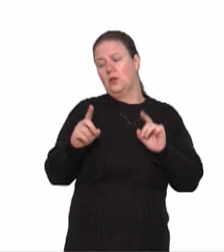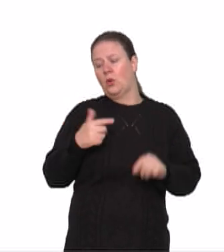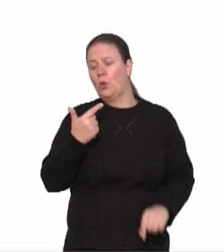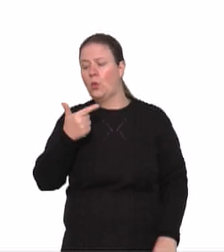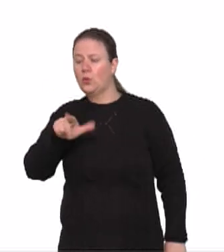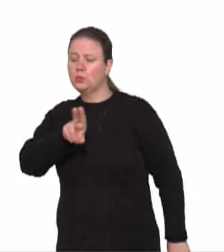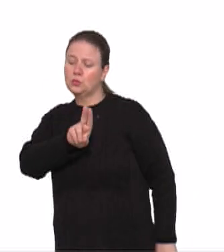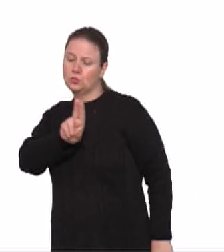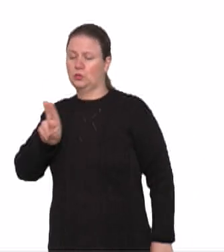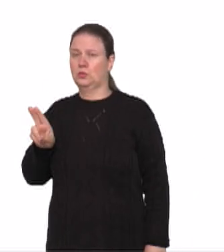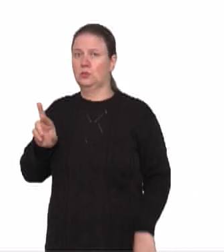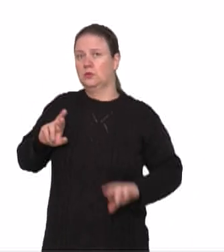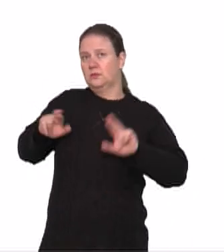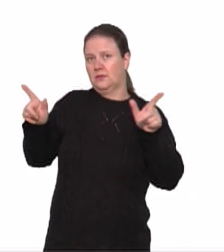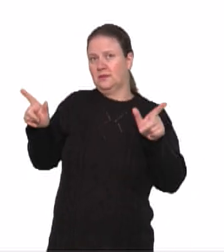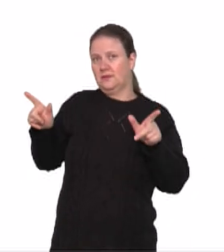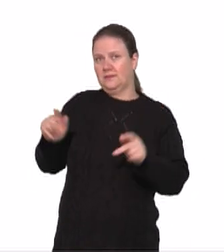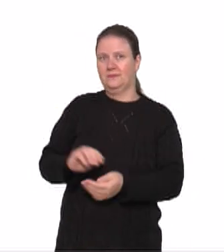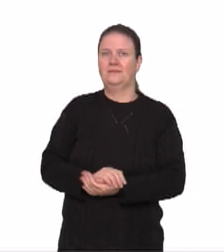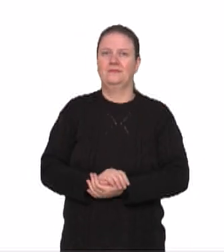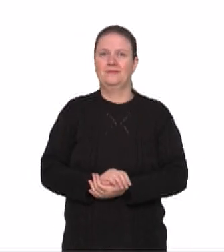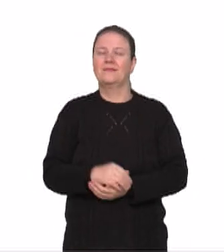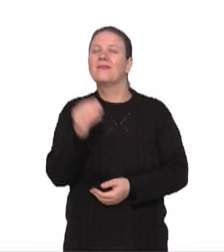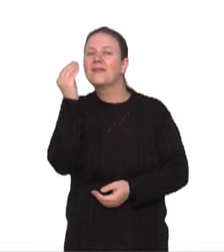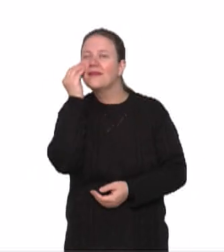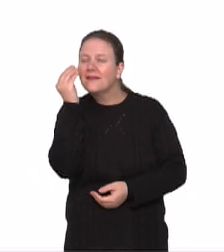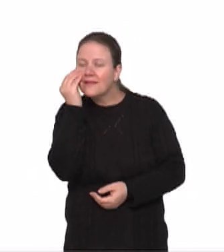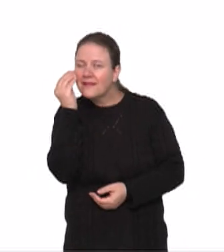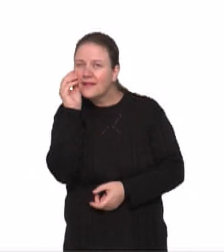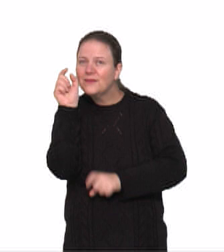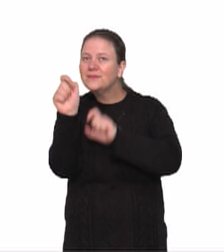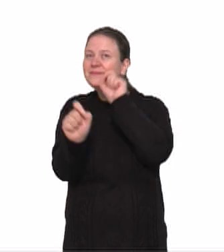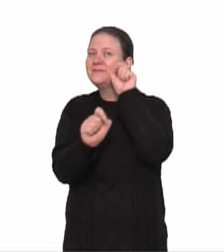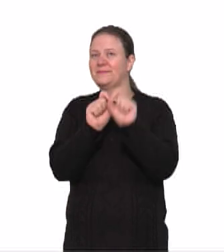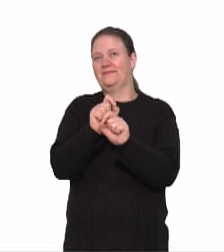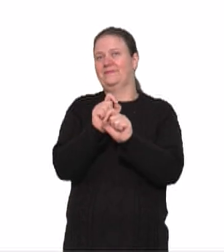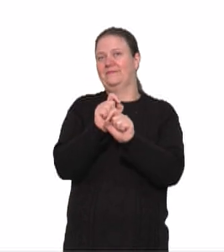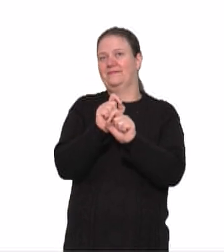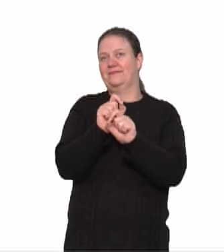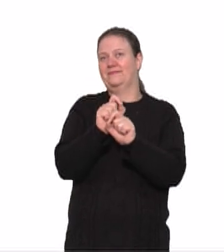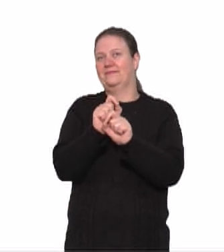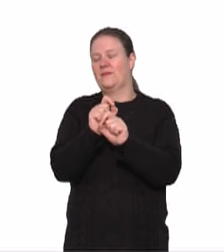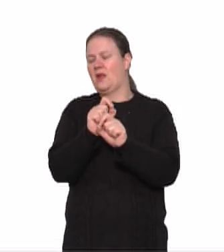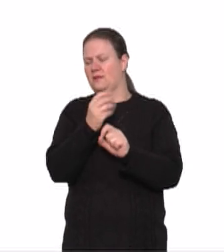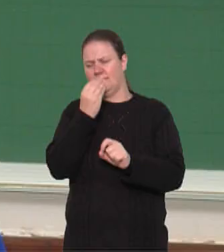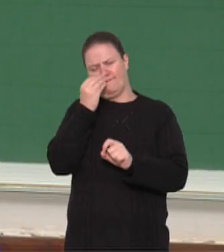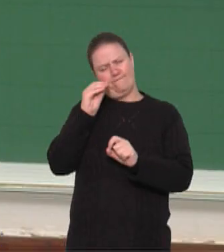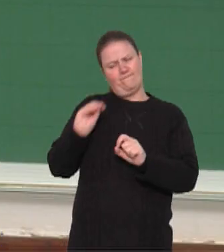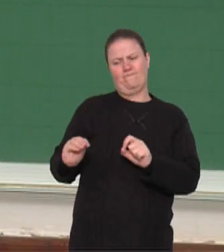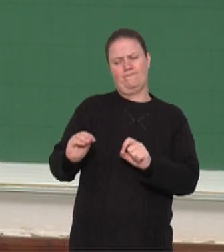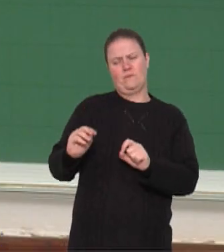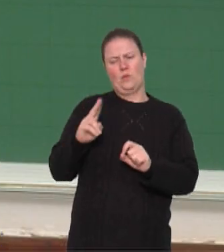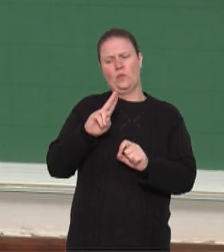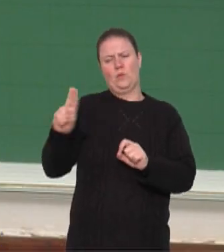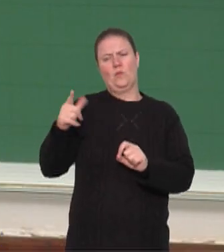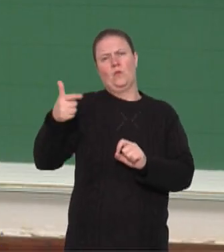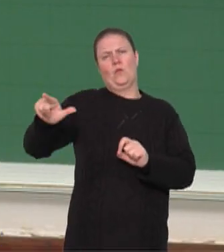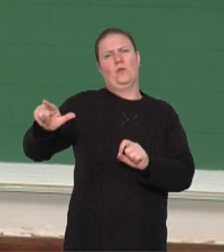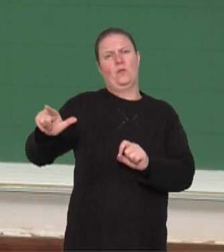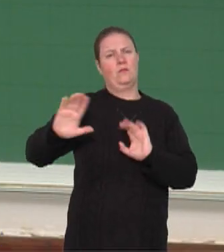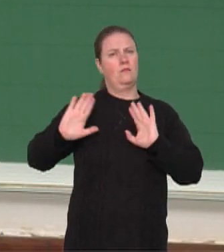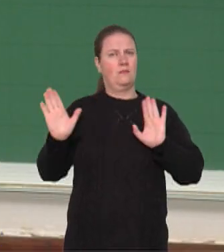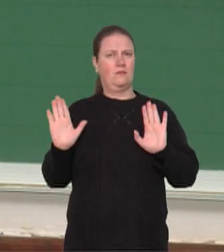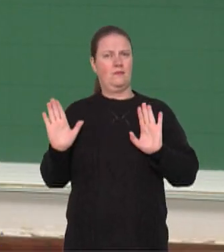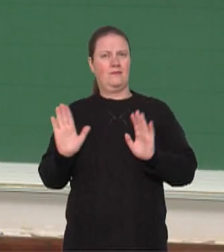coisa. Né? Então, ela ali está fazendo uma tentativa também de negar o sobrenome, né, dele, negar